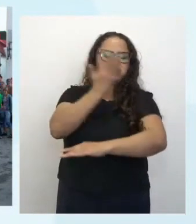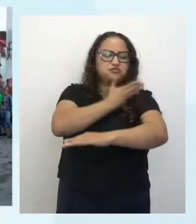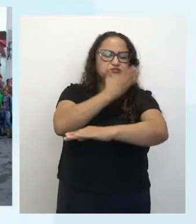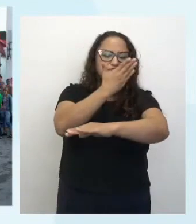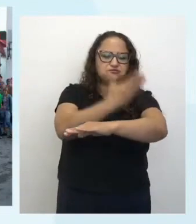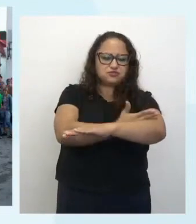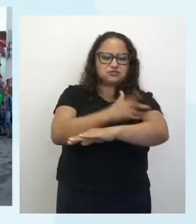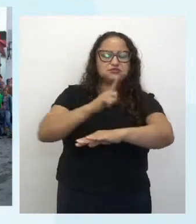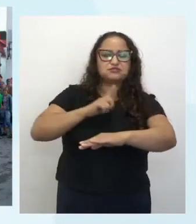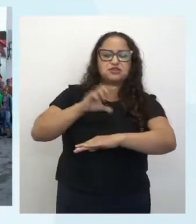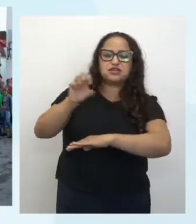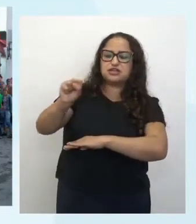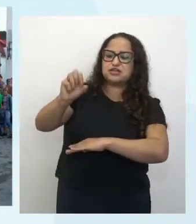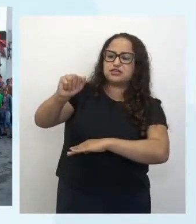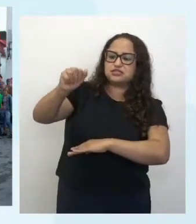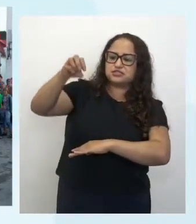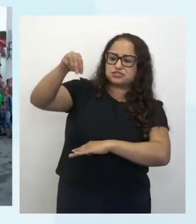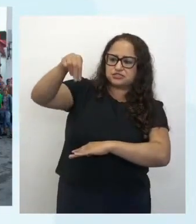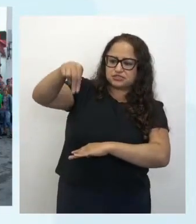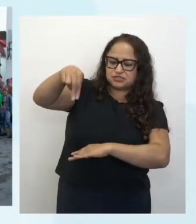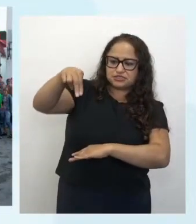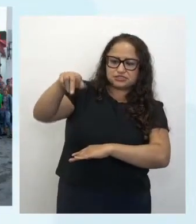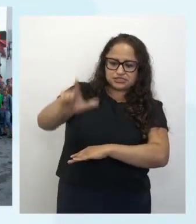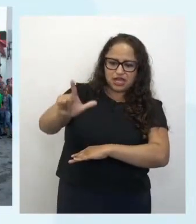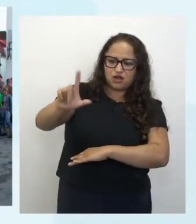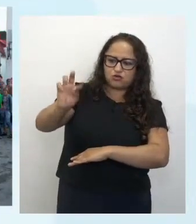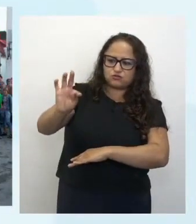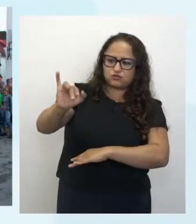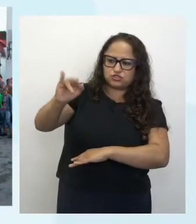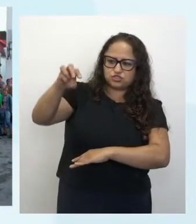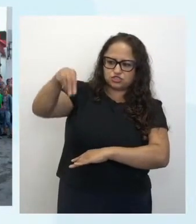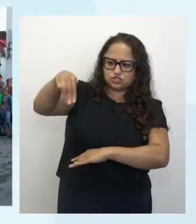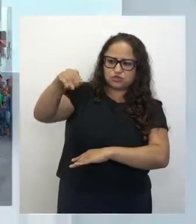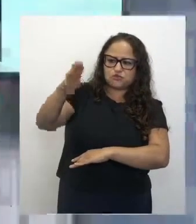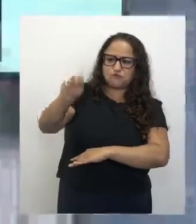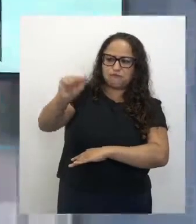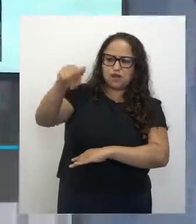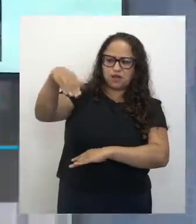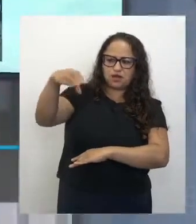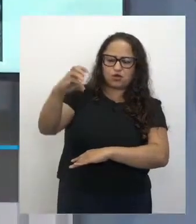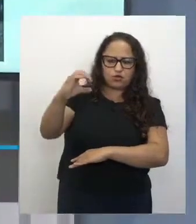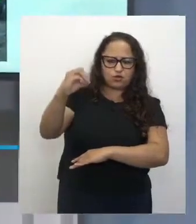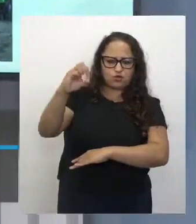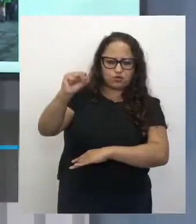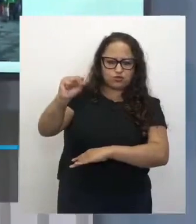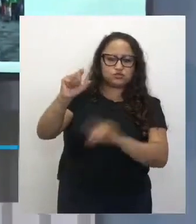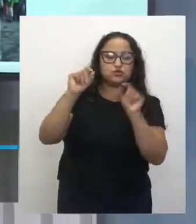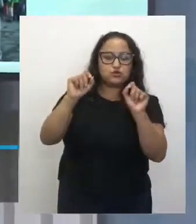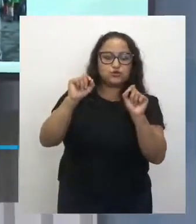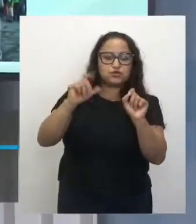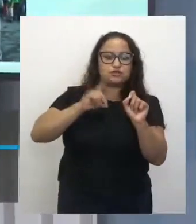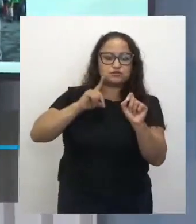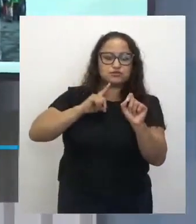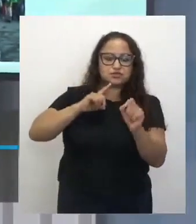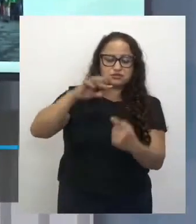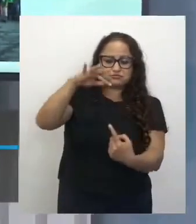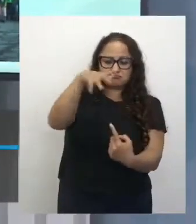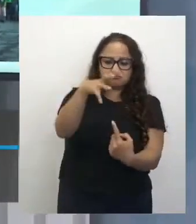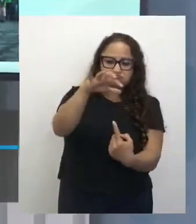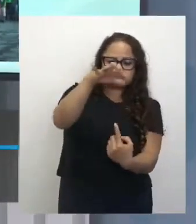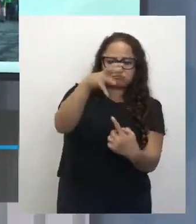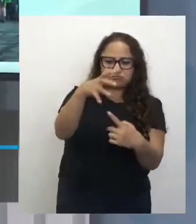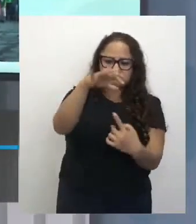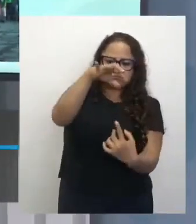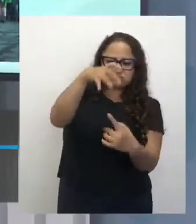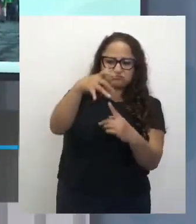chamados saltimbancos ou artistas mambembes, certo? Então, dessa forma, titereiros, né, que são justamente os manipuladores de bonecos